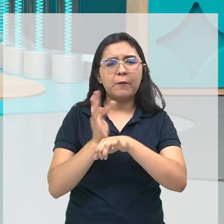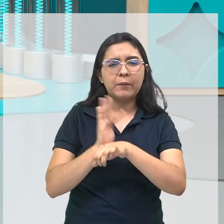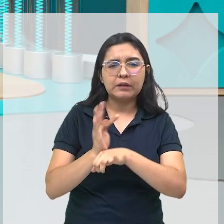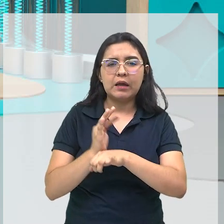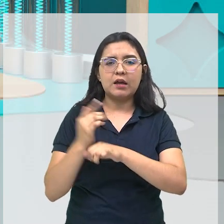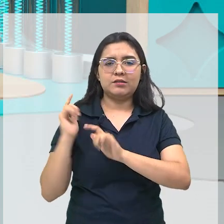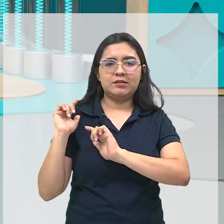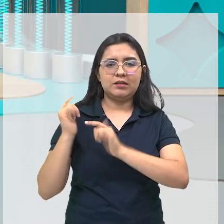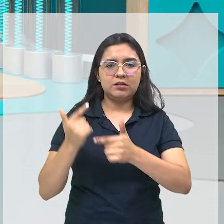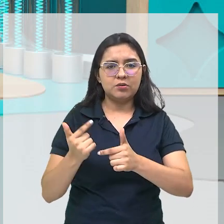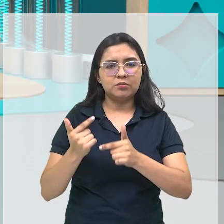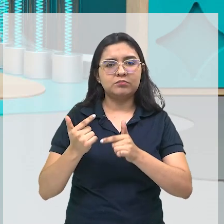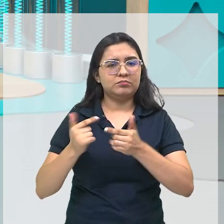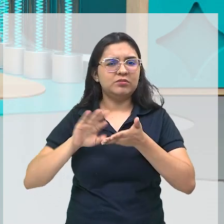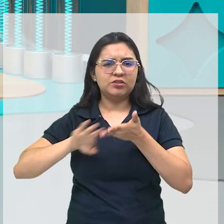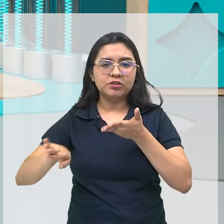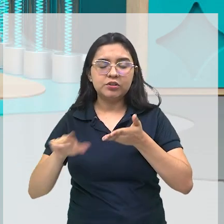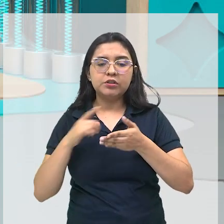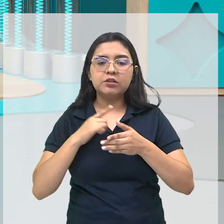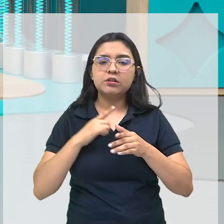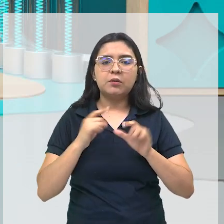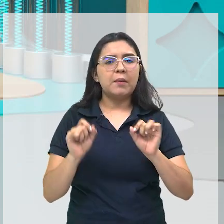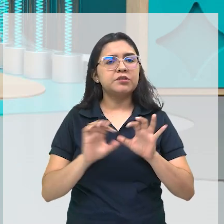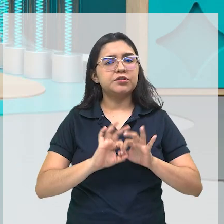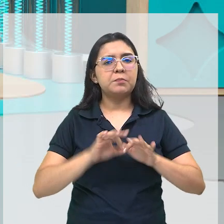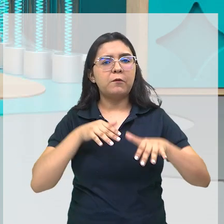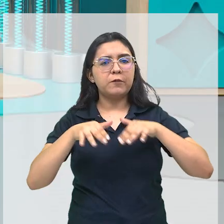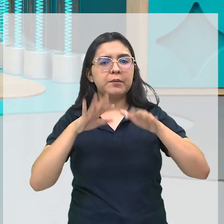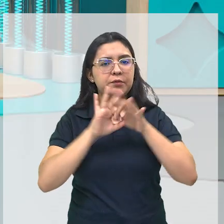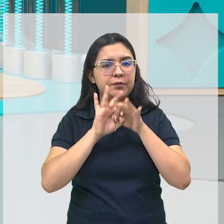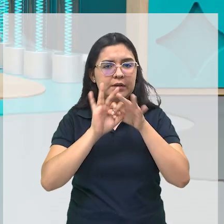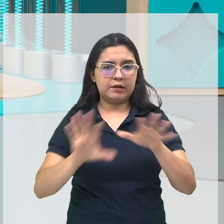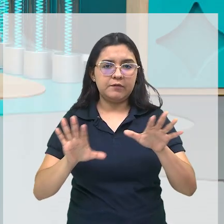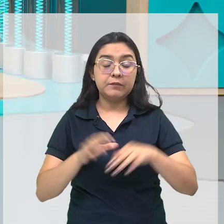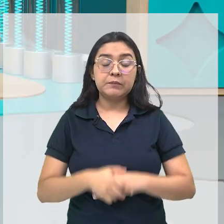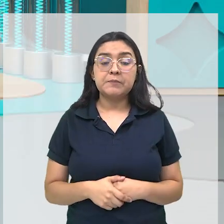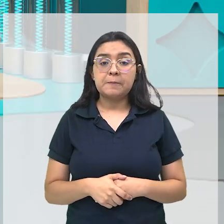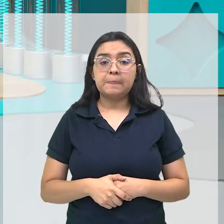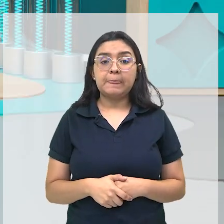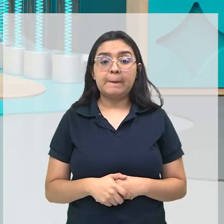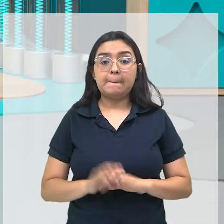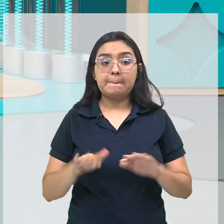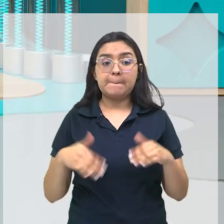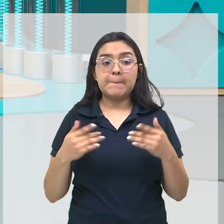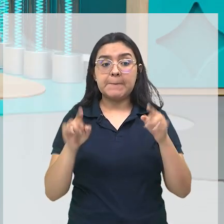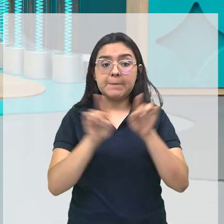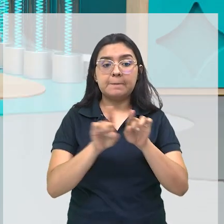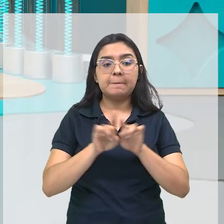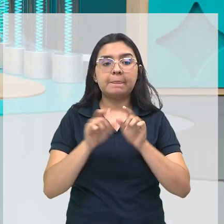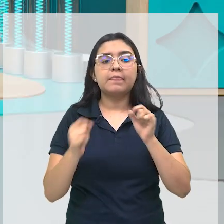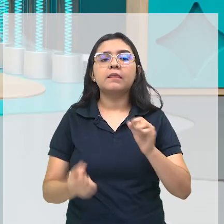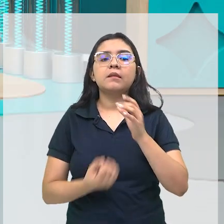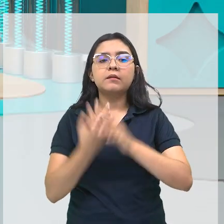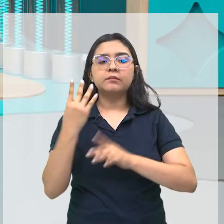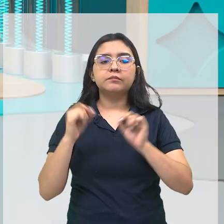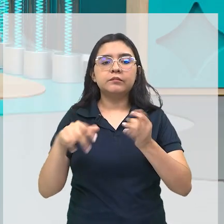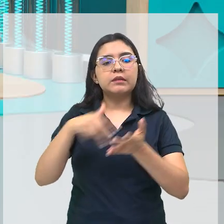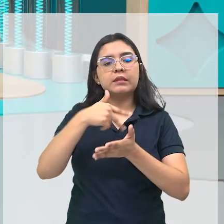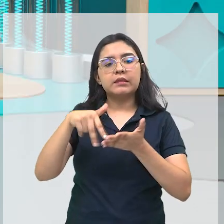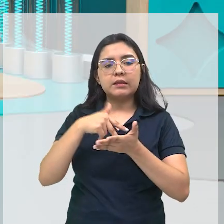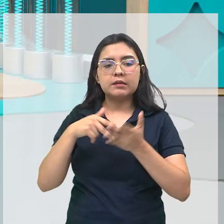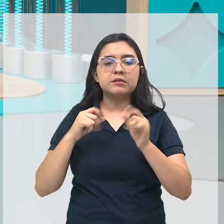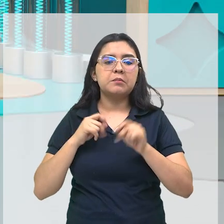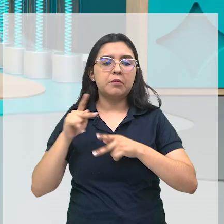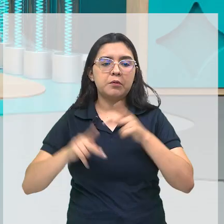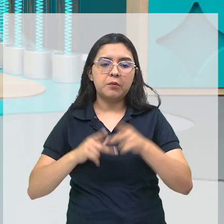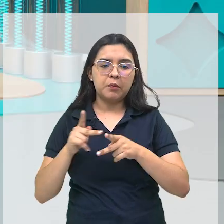dessa firmeza e colocam algo mais suave, algo mais fluido, tá bom? A gente teve também o surgimento de danças